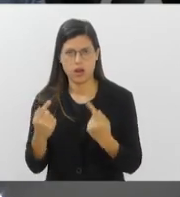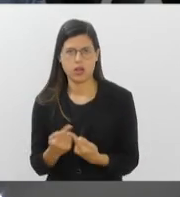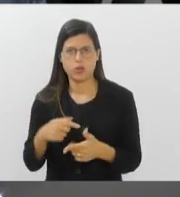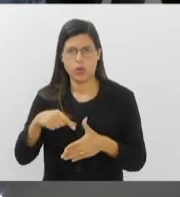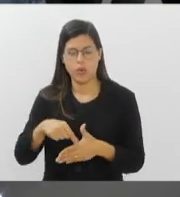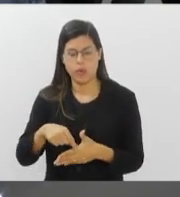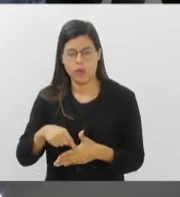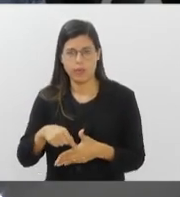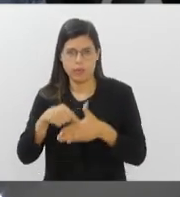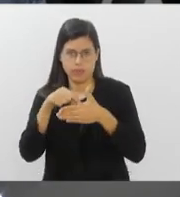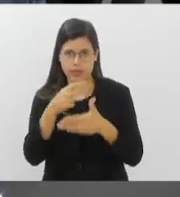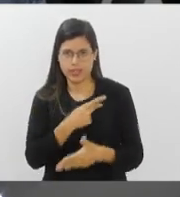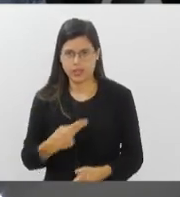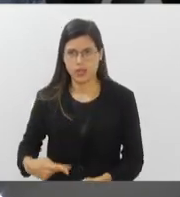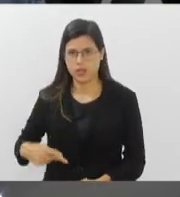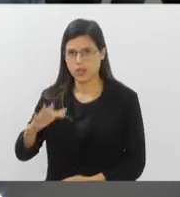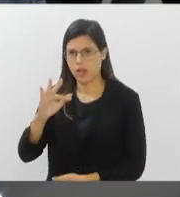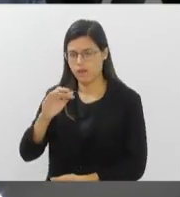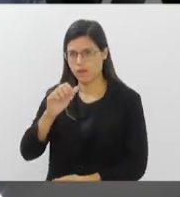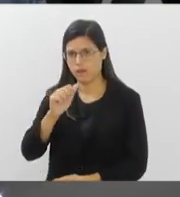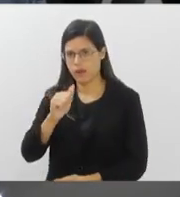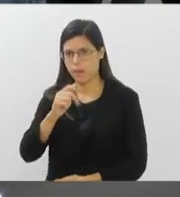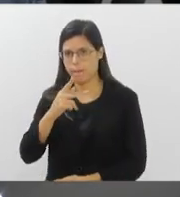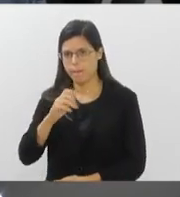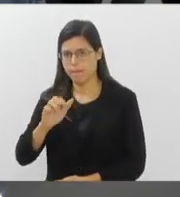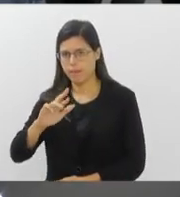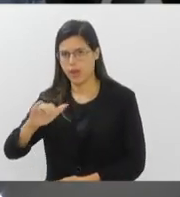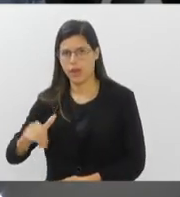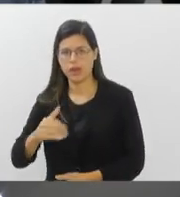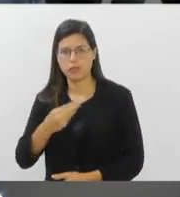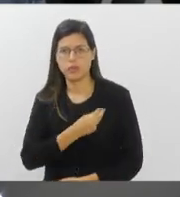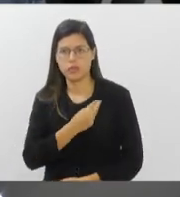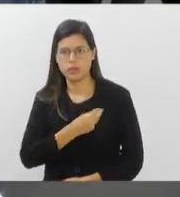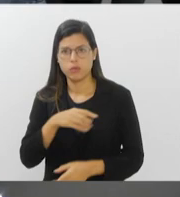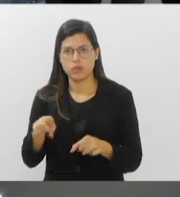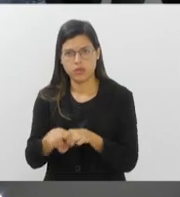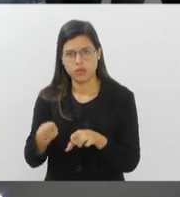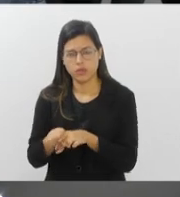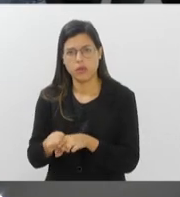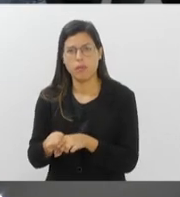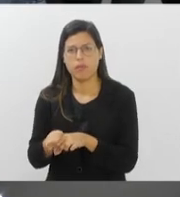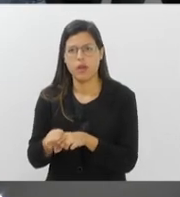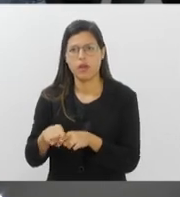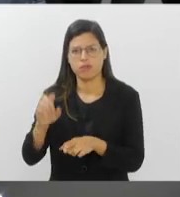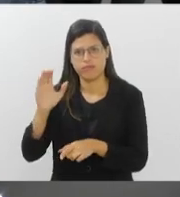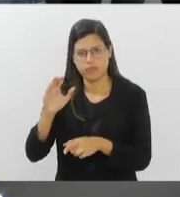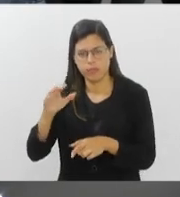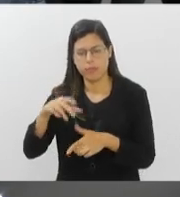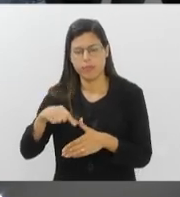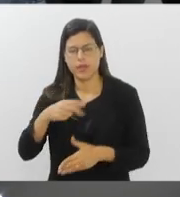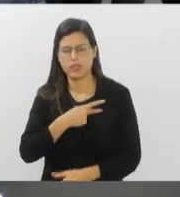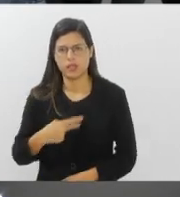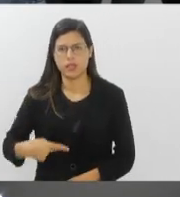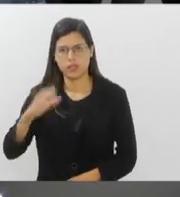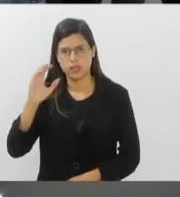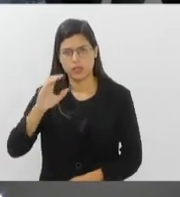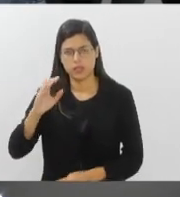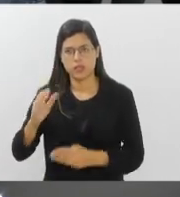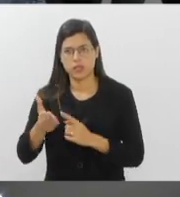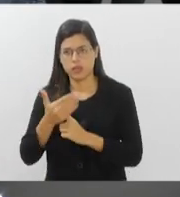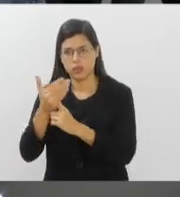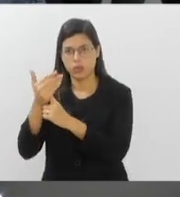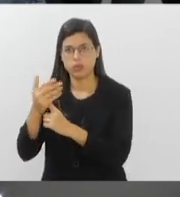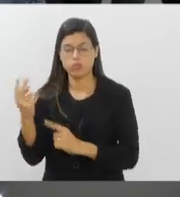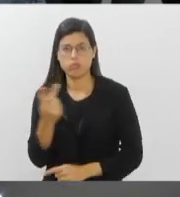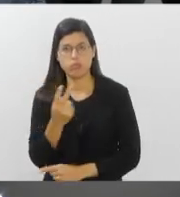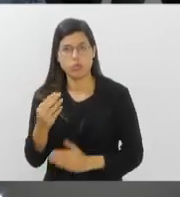FAPERJ participou, o subsecretário de Ciência e Tecnologia participou, e ambos se colocaram favoráveis a gente ter um dispositivo legal